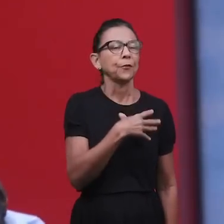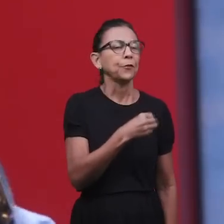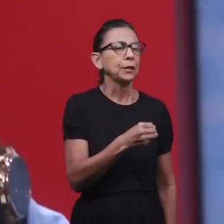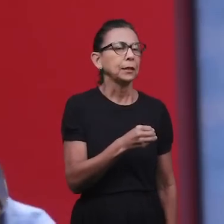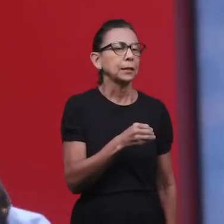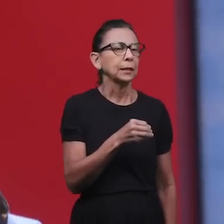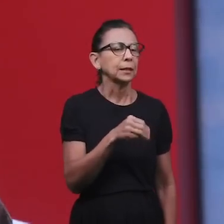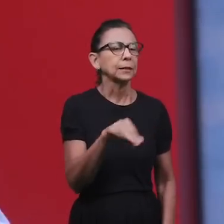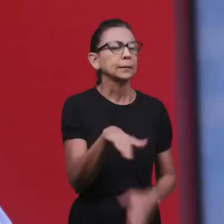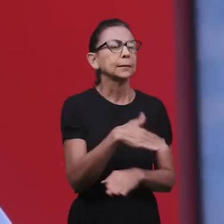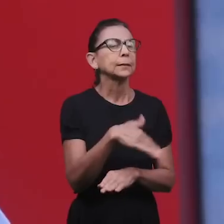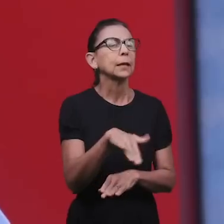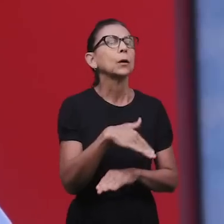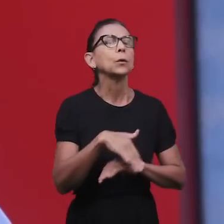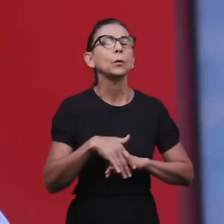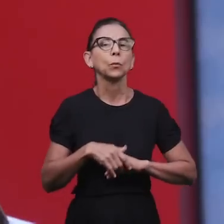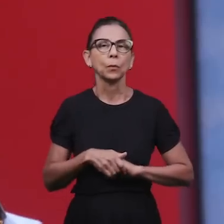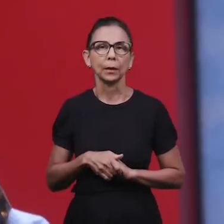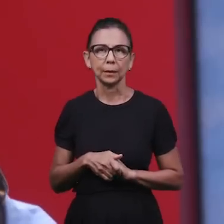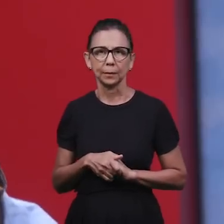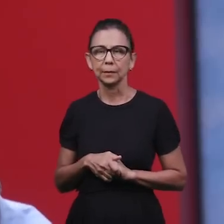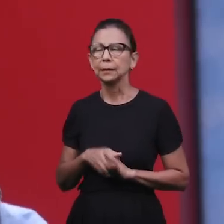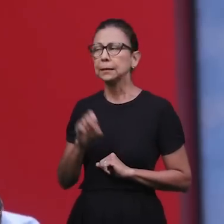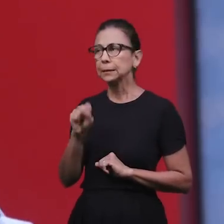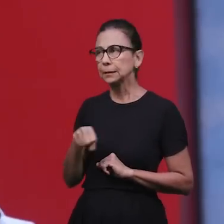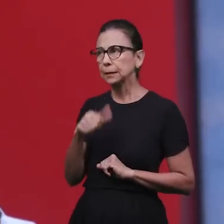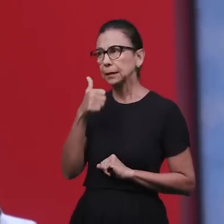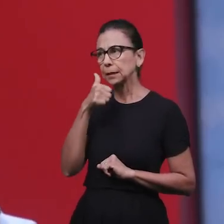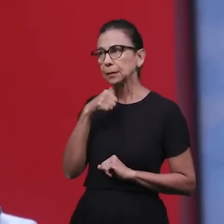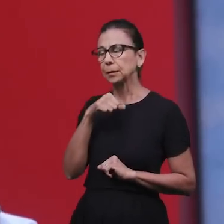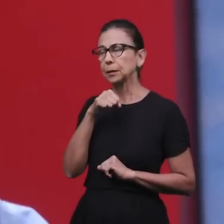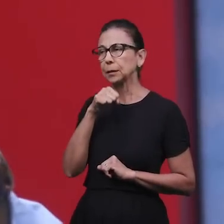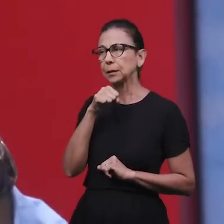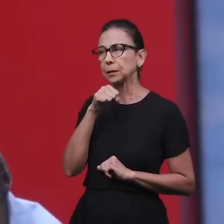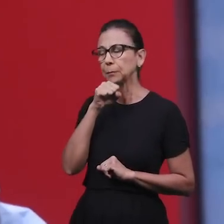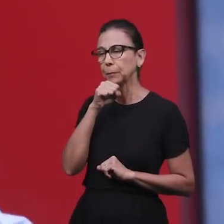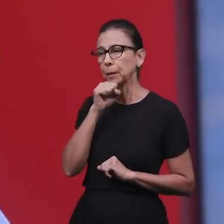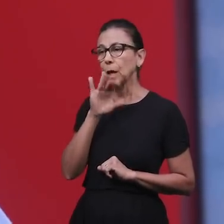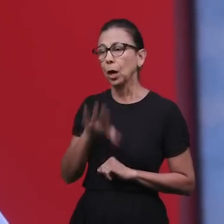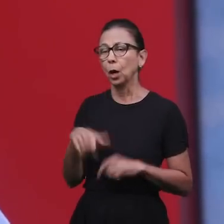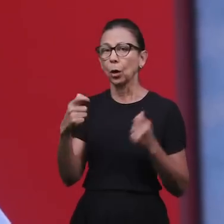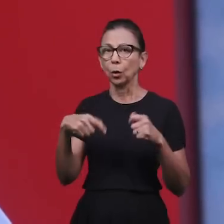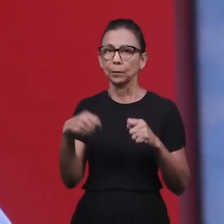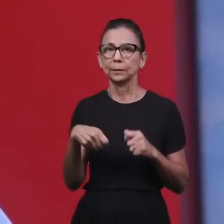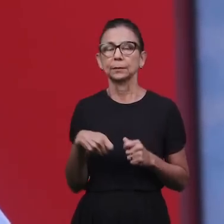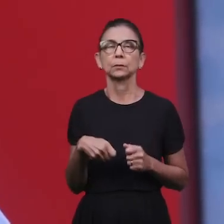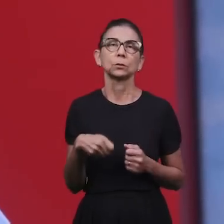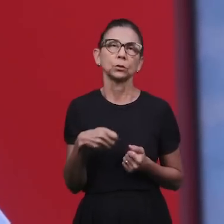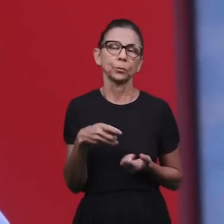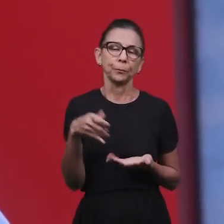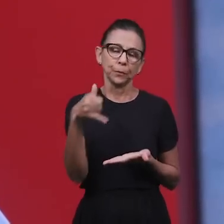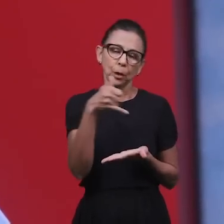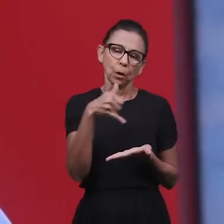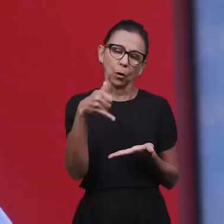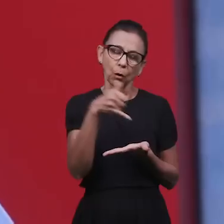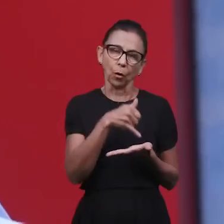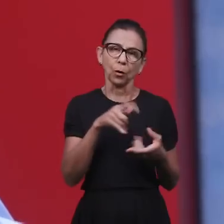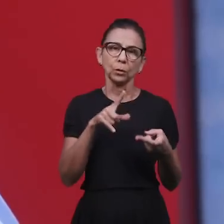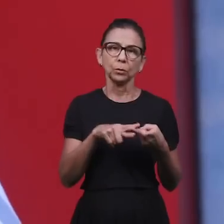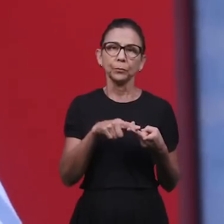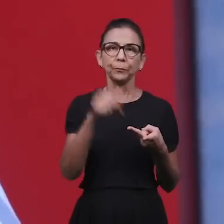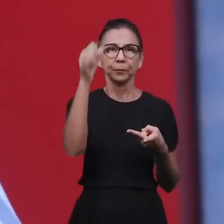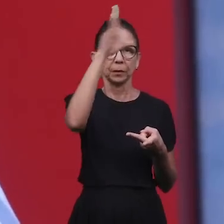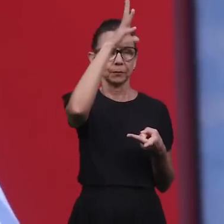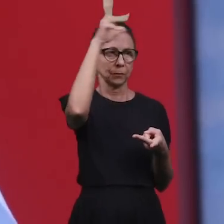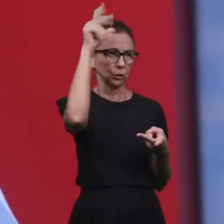traz um refrigerante para a gente lanchar de noite, traz pão, e traz 1 quilo de sal. Já que